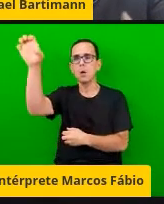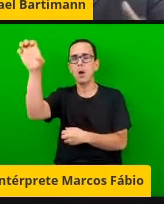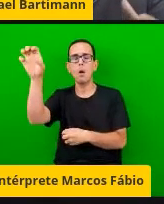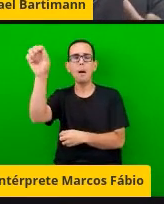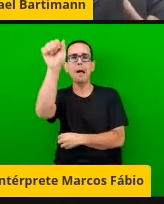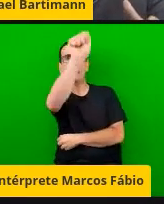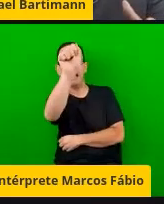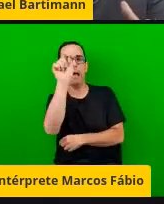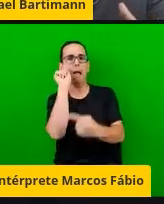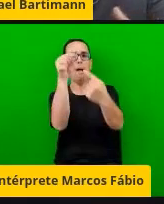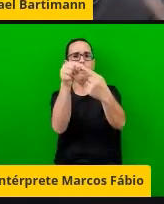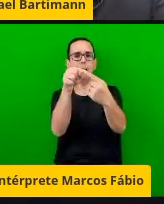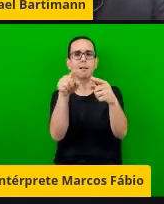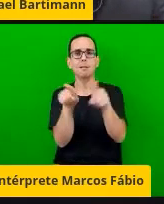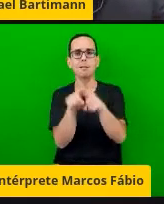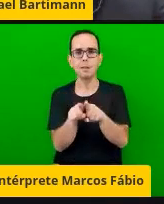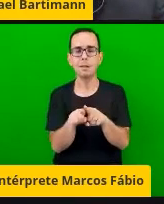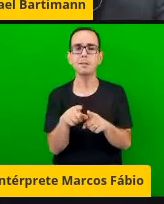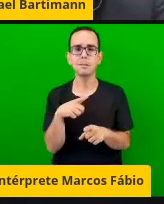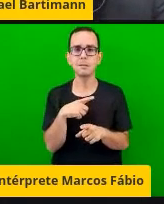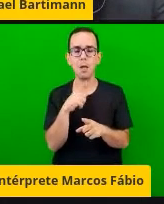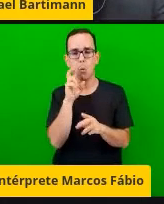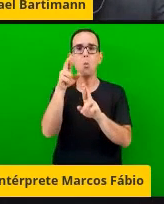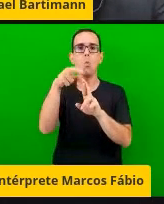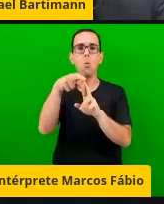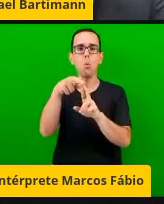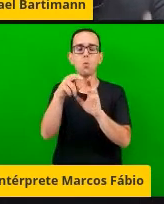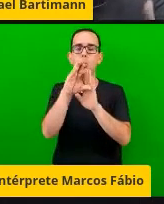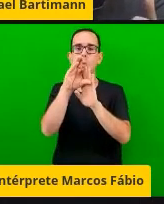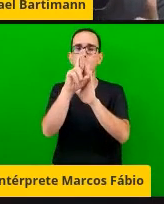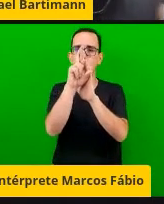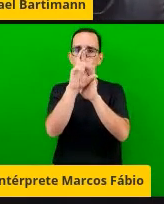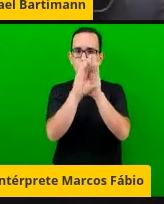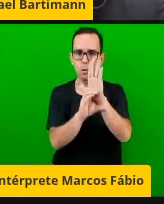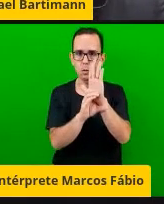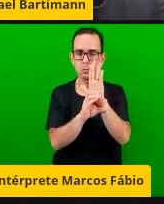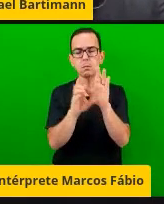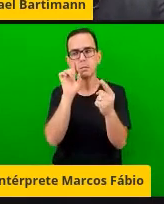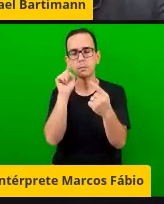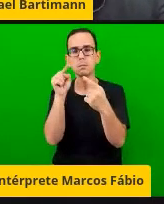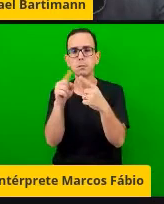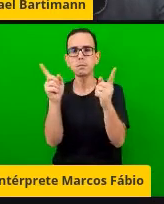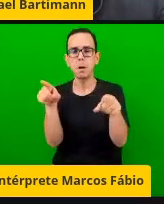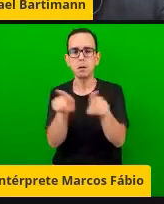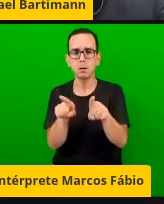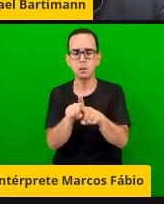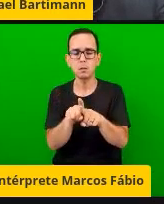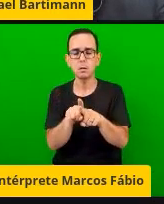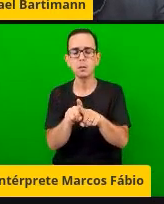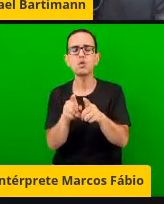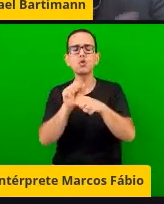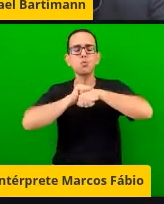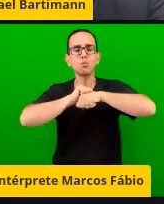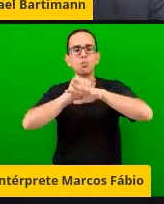tem um referencial curricular para trabalhar que está repleto de possibilidades da abordagem